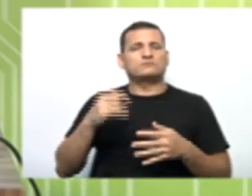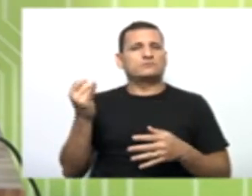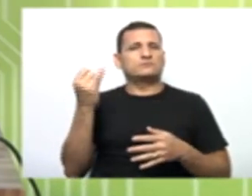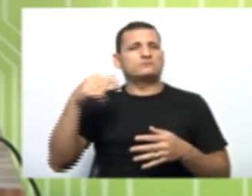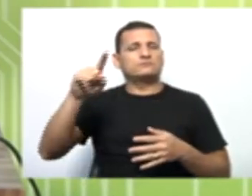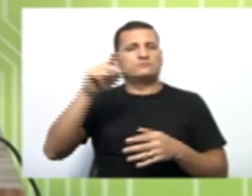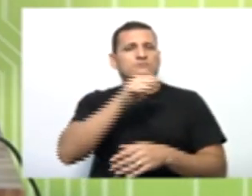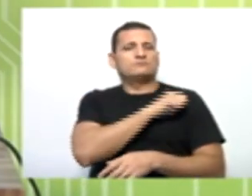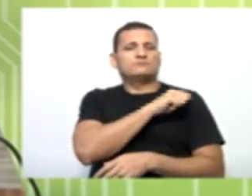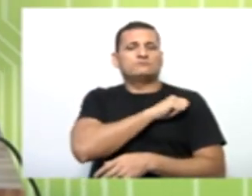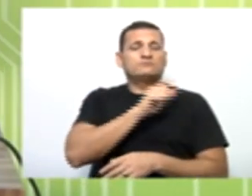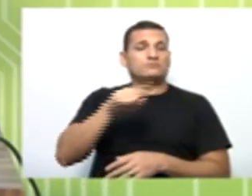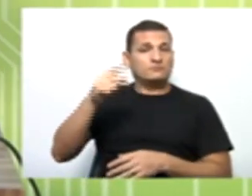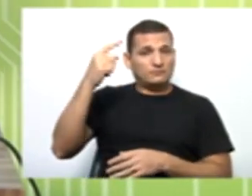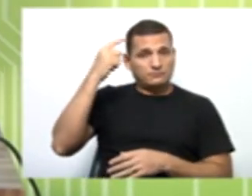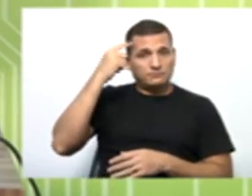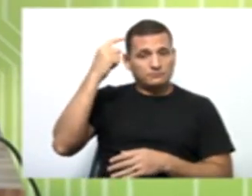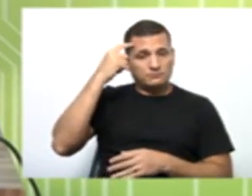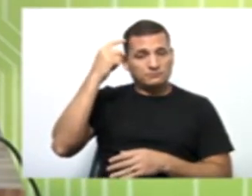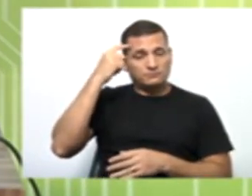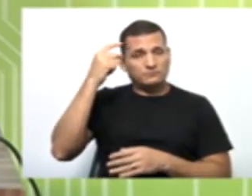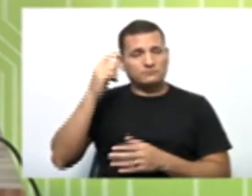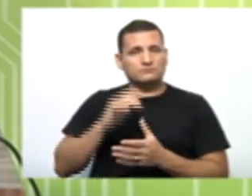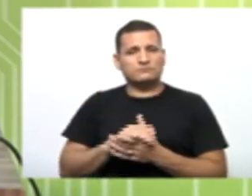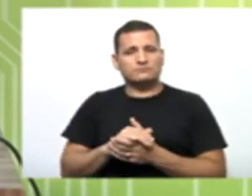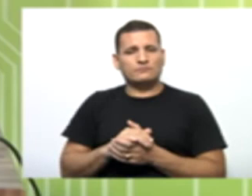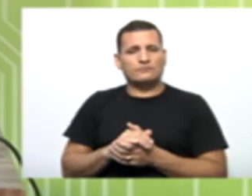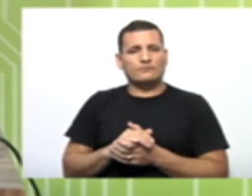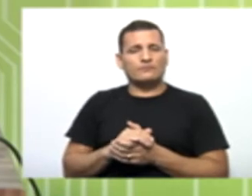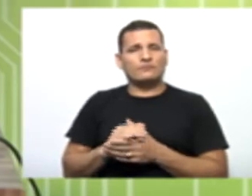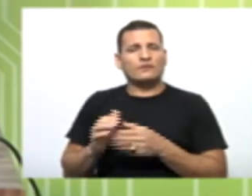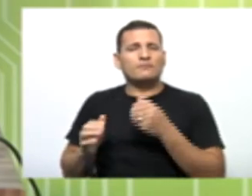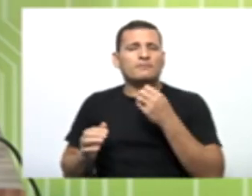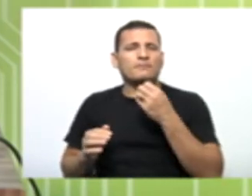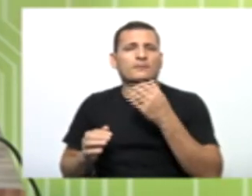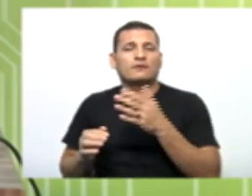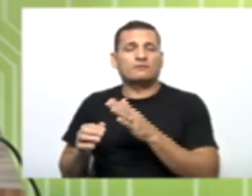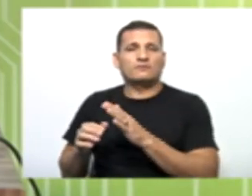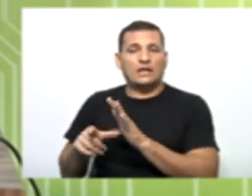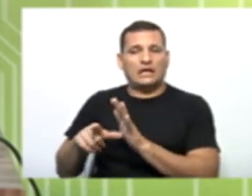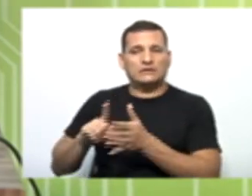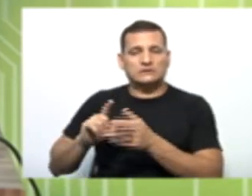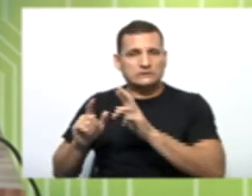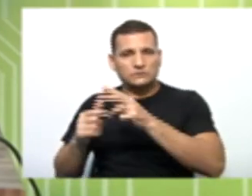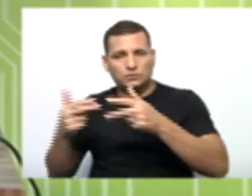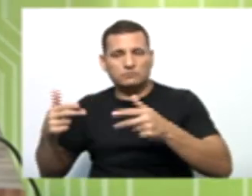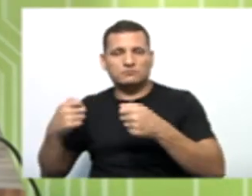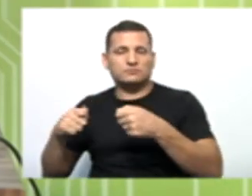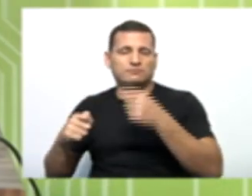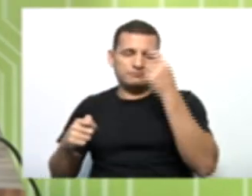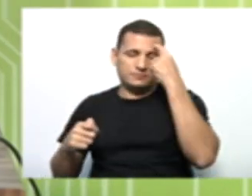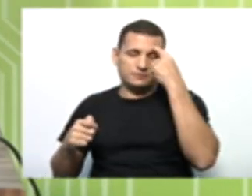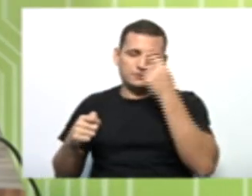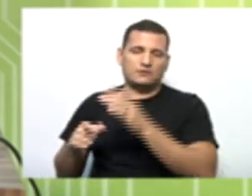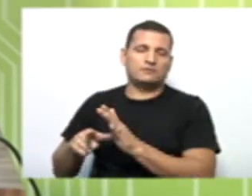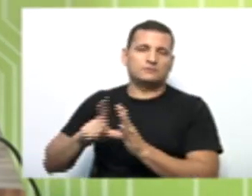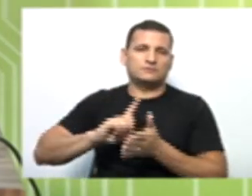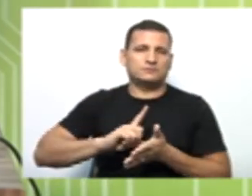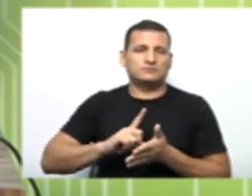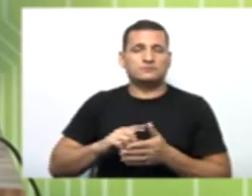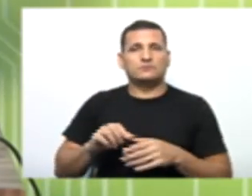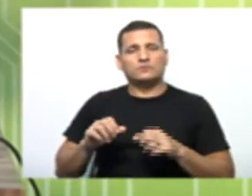é pensarem muito bem antes, né, de tomar uma decisão, e tenham consciência de que quando